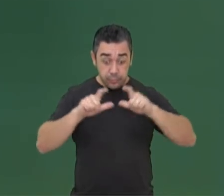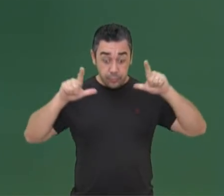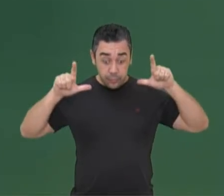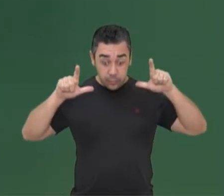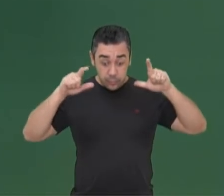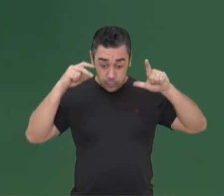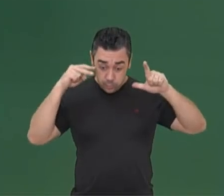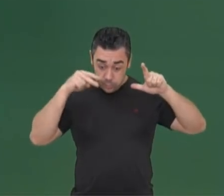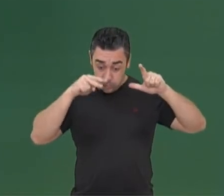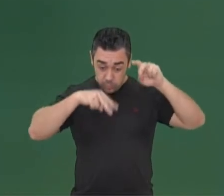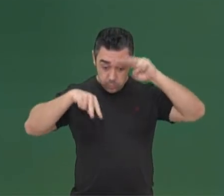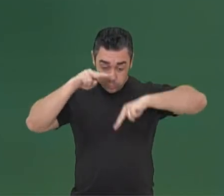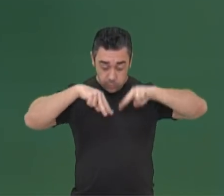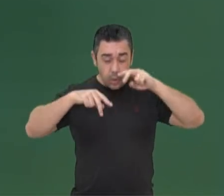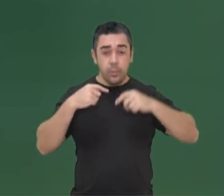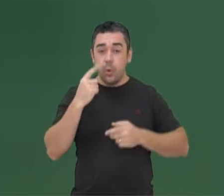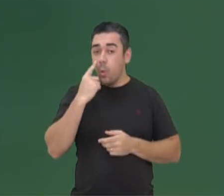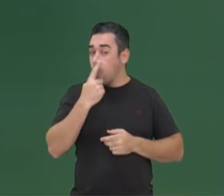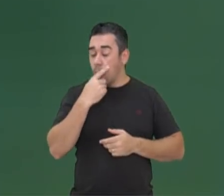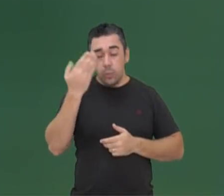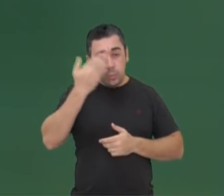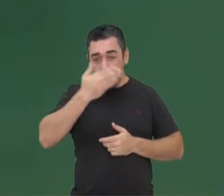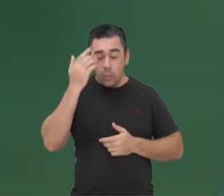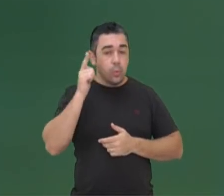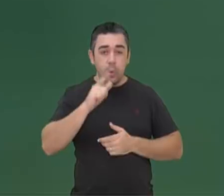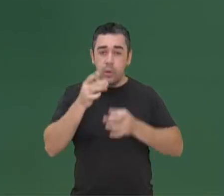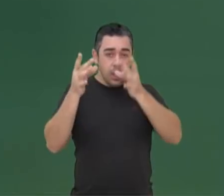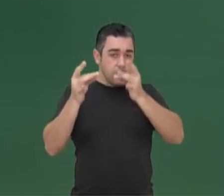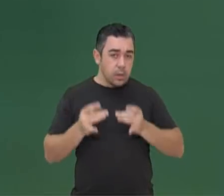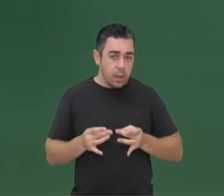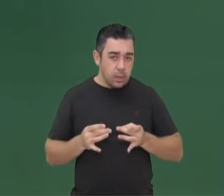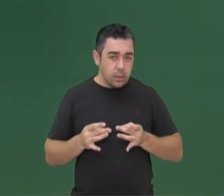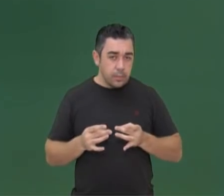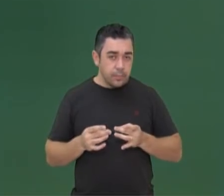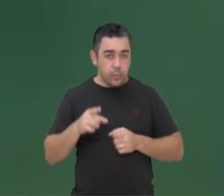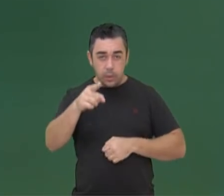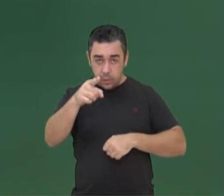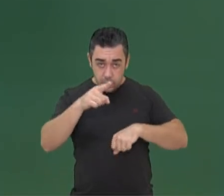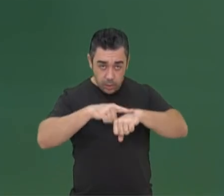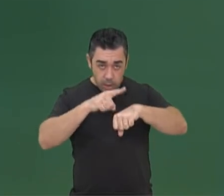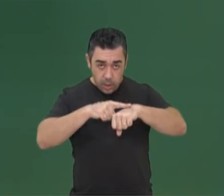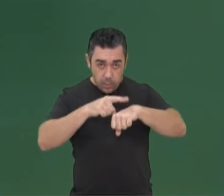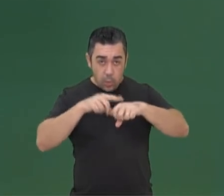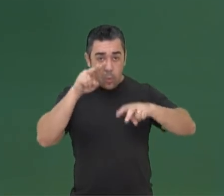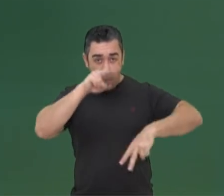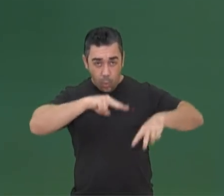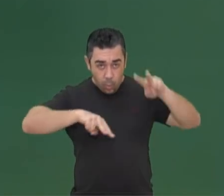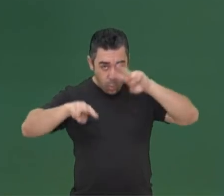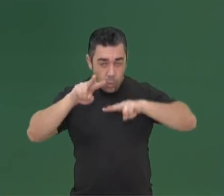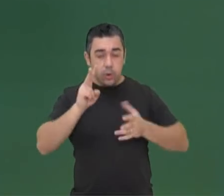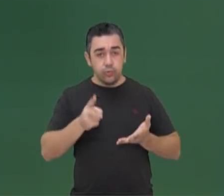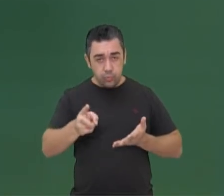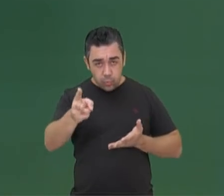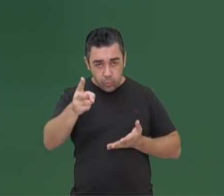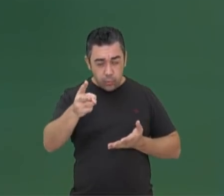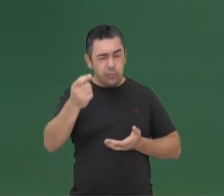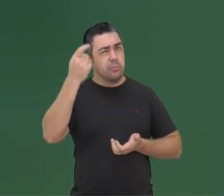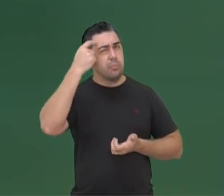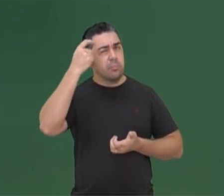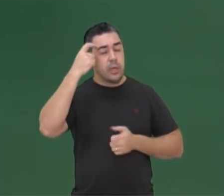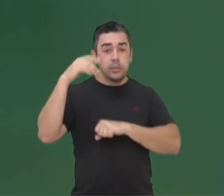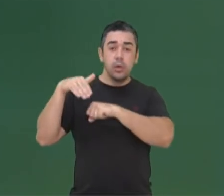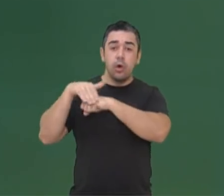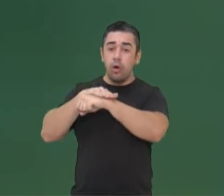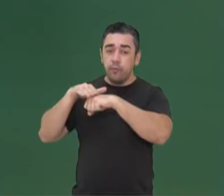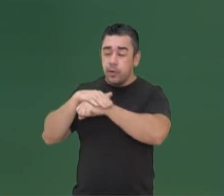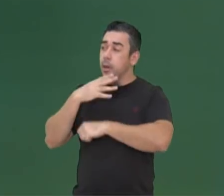os nossos olhos, infelizmente, não conseguem ver essas características. Eu vou dar um tempinho para vocês olharem essas imagens, discutirem